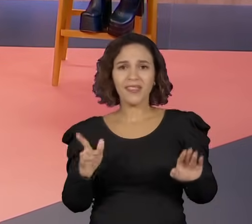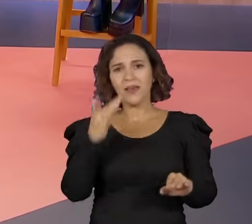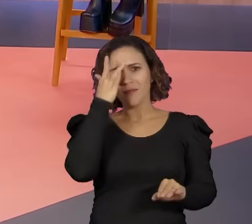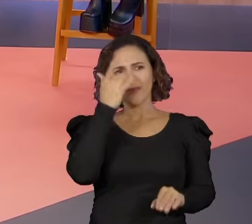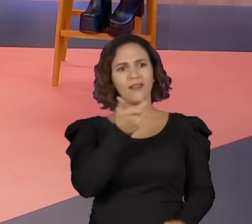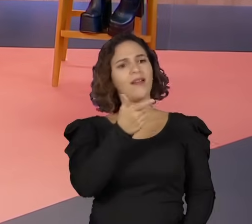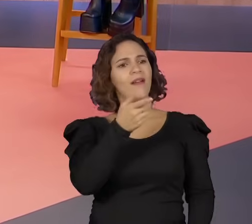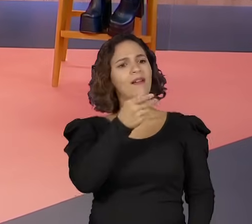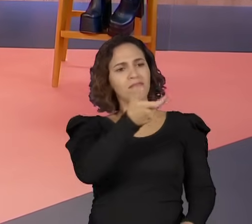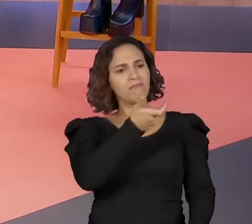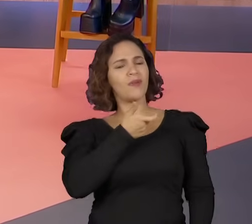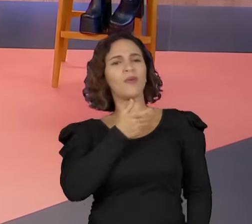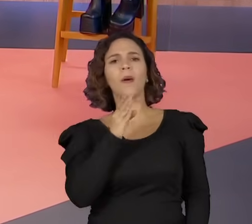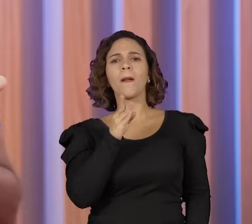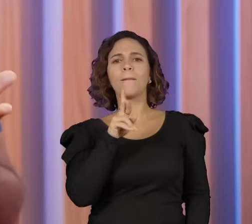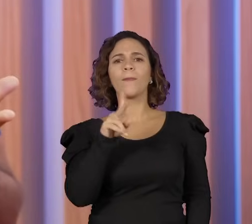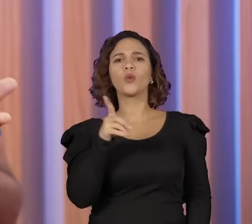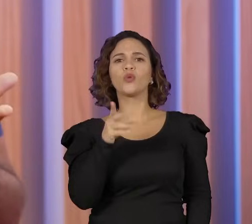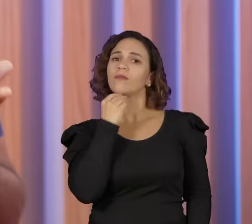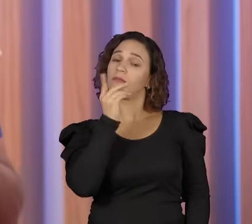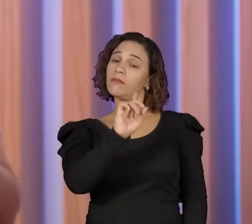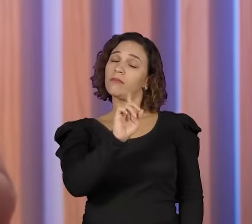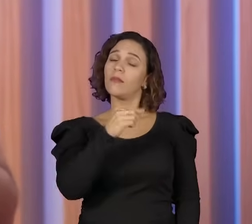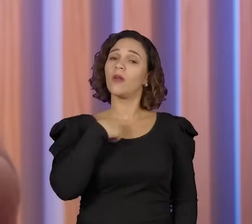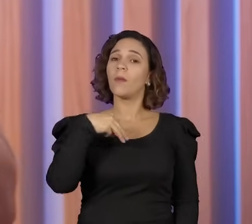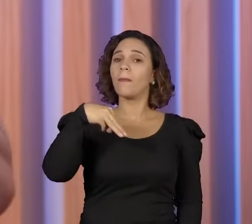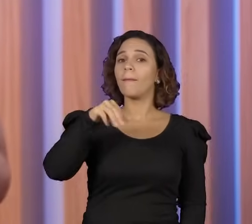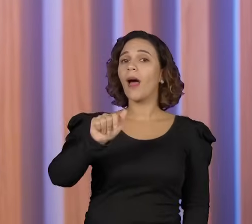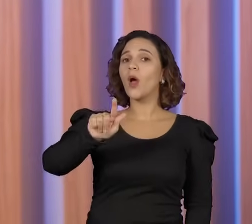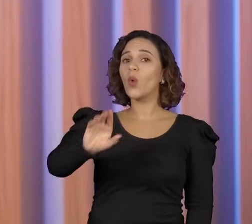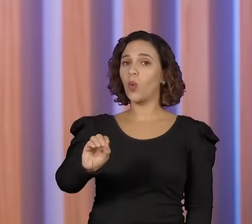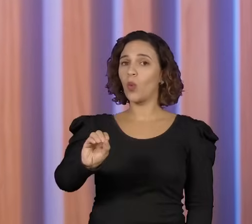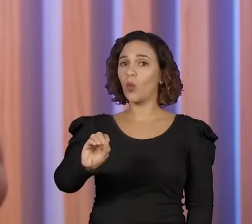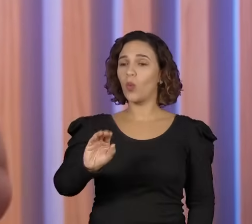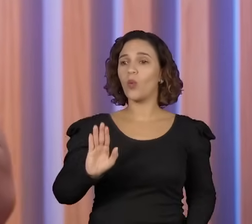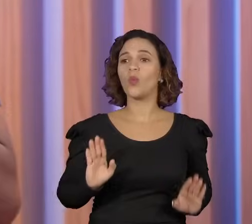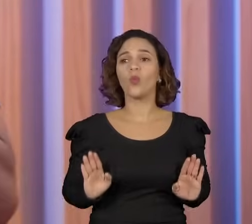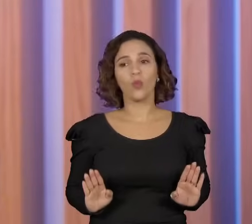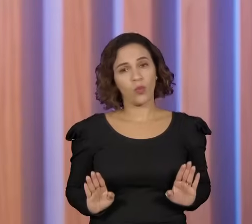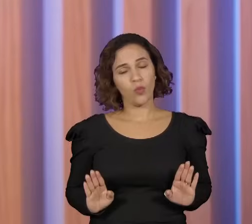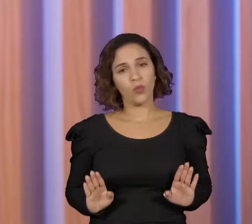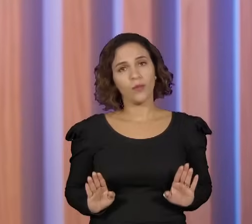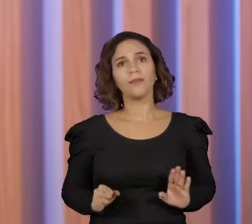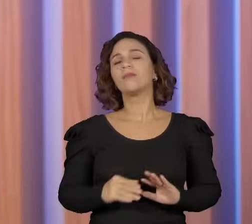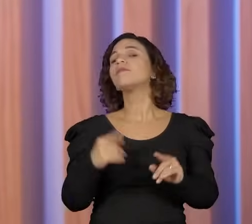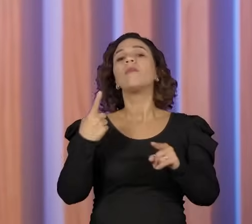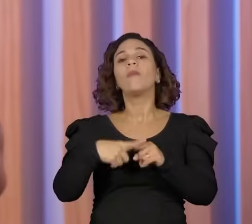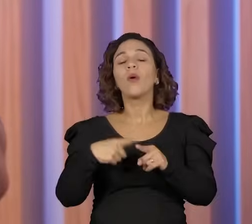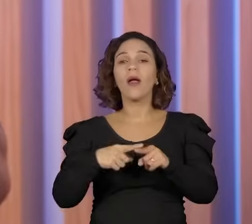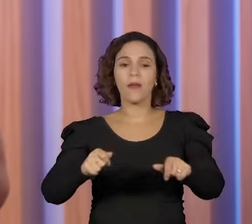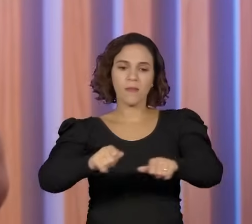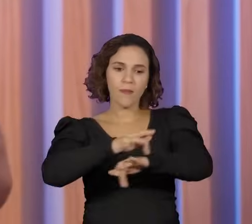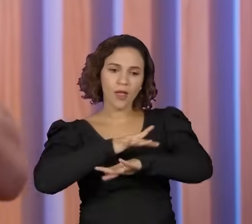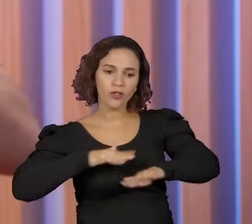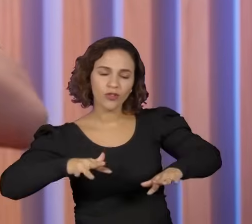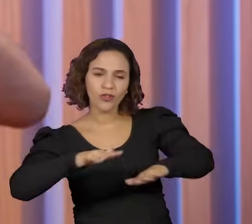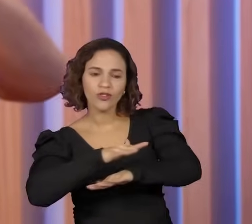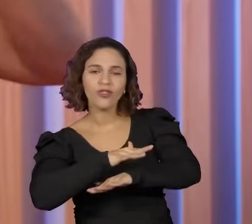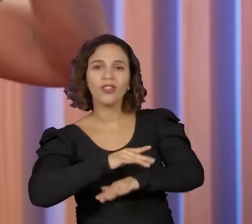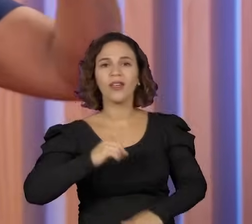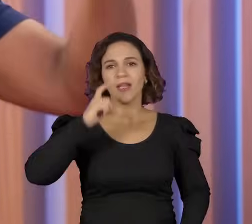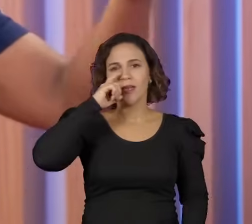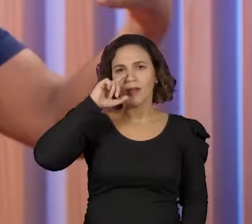bruxo, eu falo, não, bruxo não, eu sou mago. Né? Porque a magia e a bruxaria é